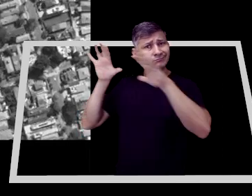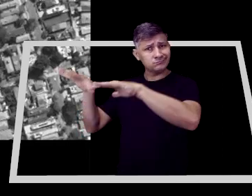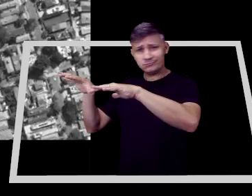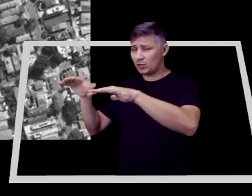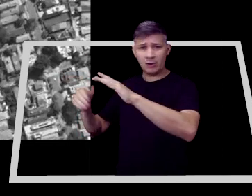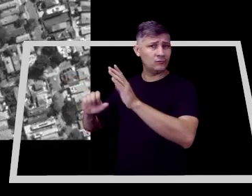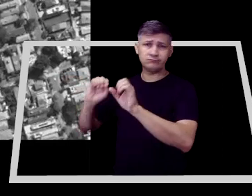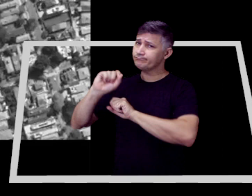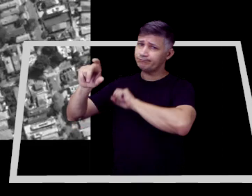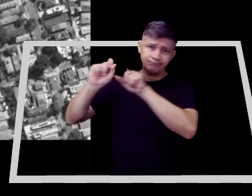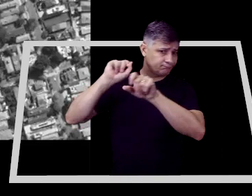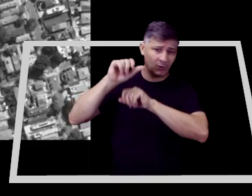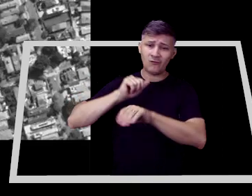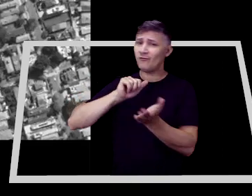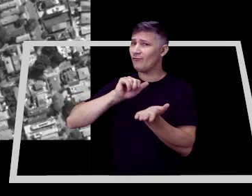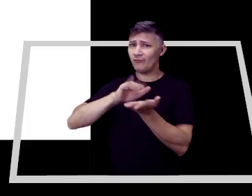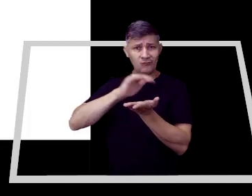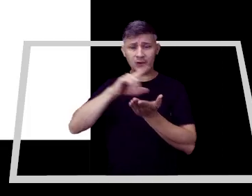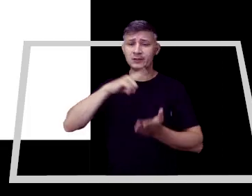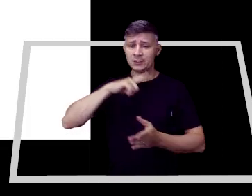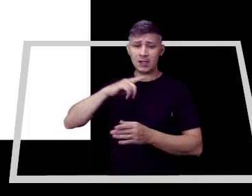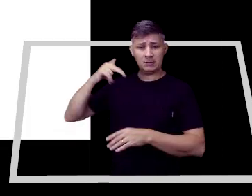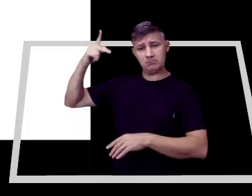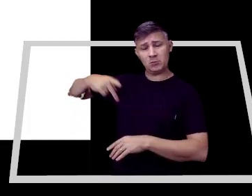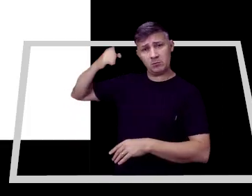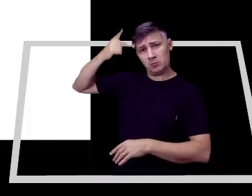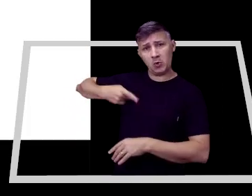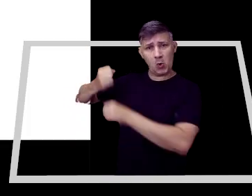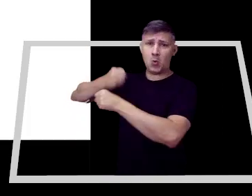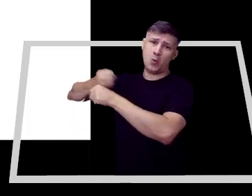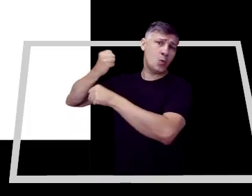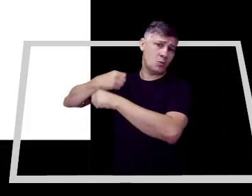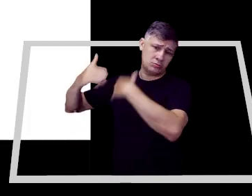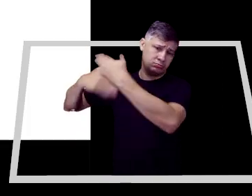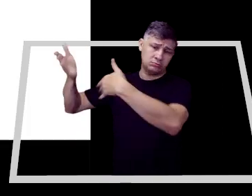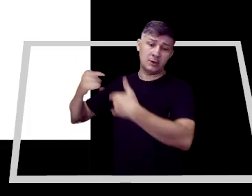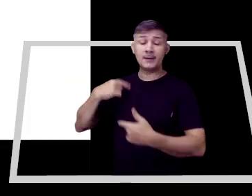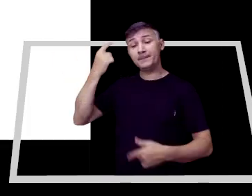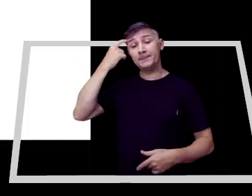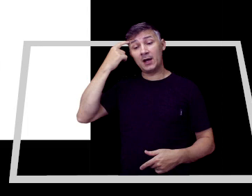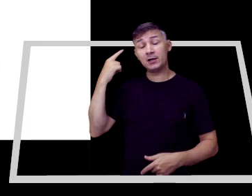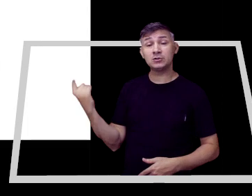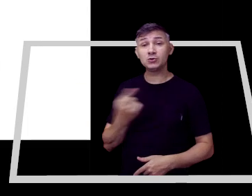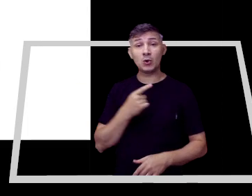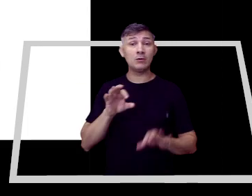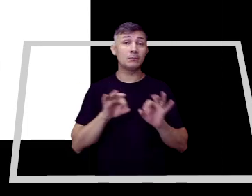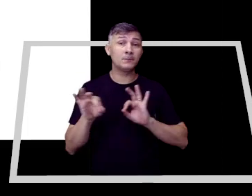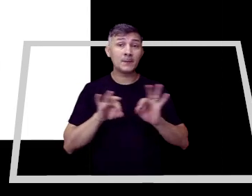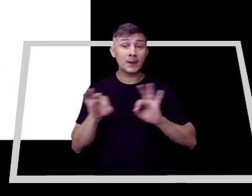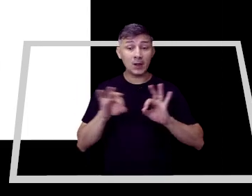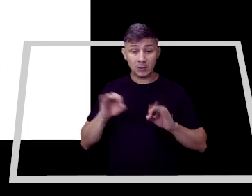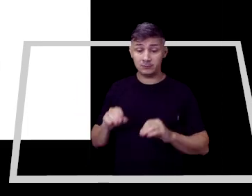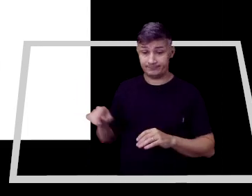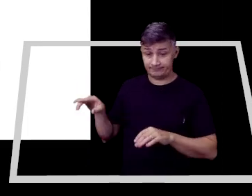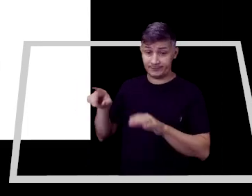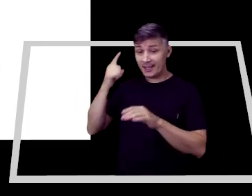aí, é um pouco marcado por autoconstrução, etc. Bem, essa é um croquis que mostra